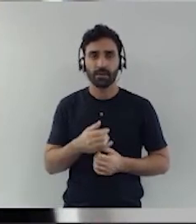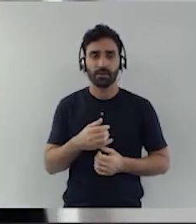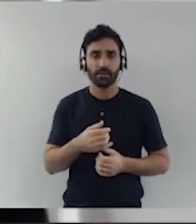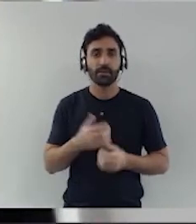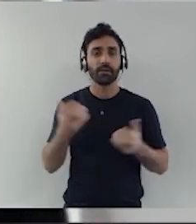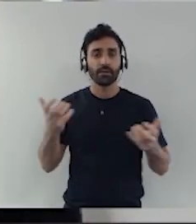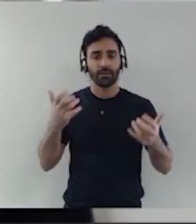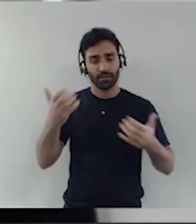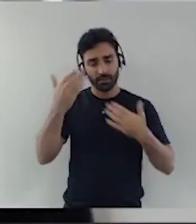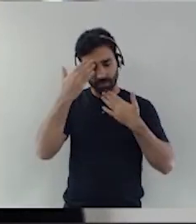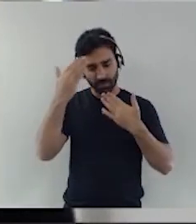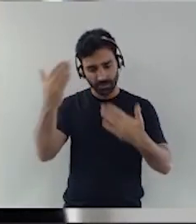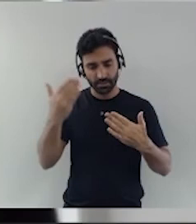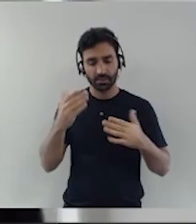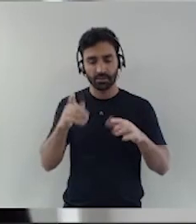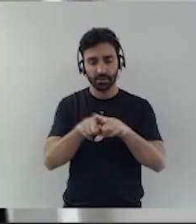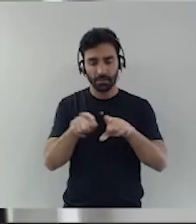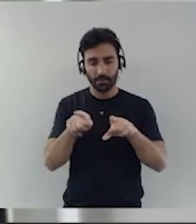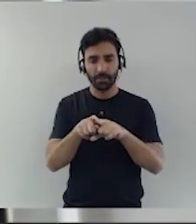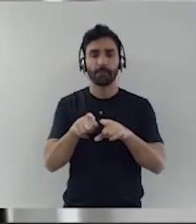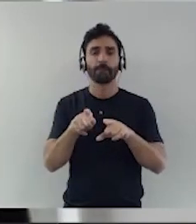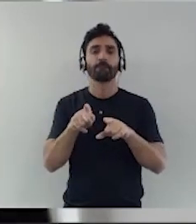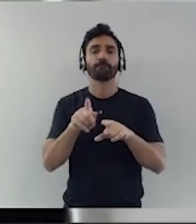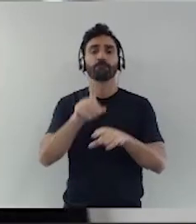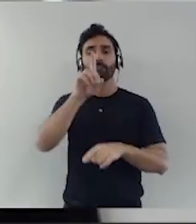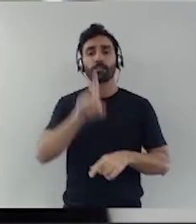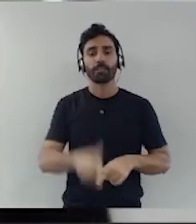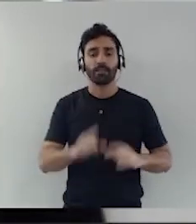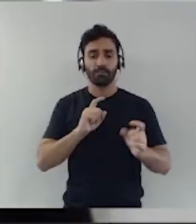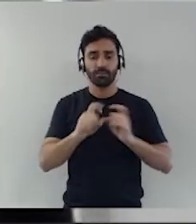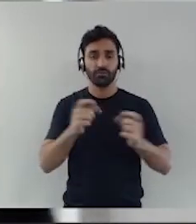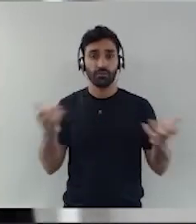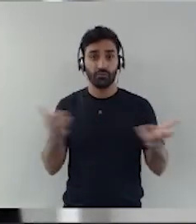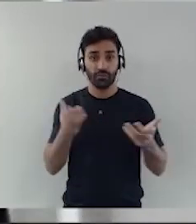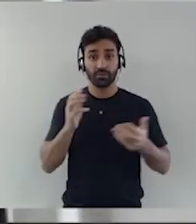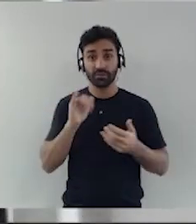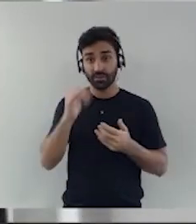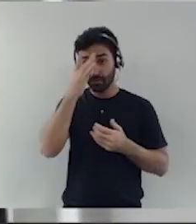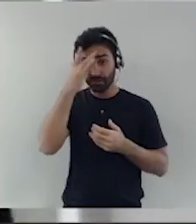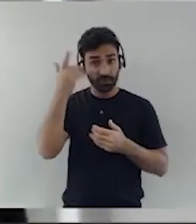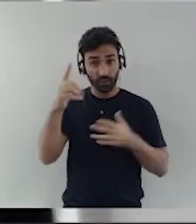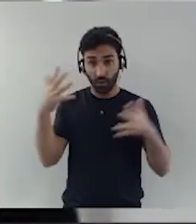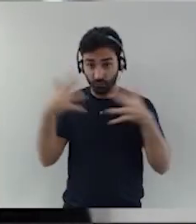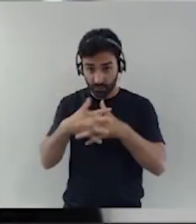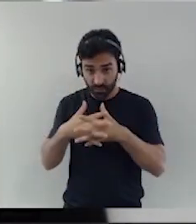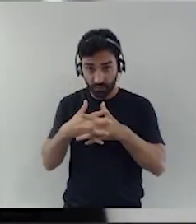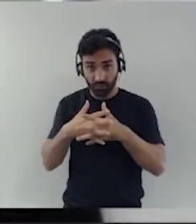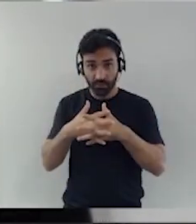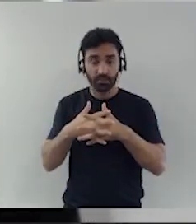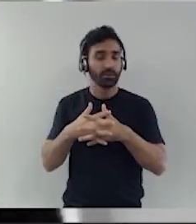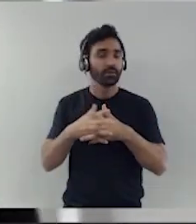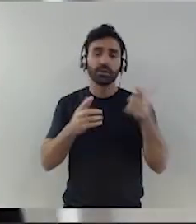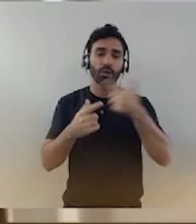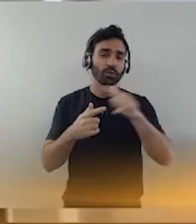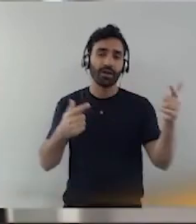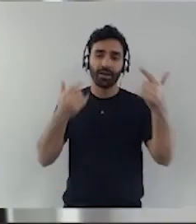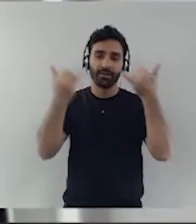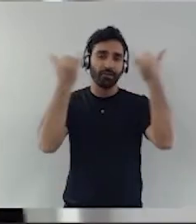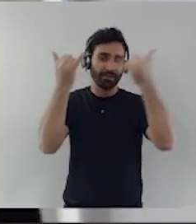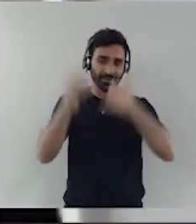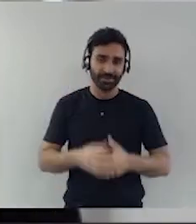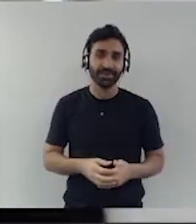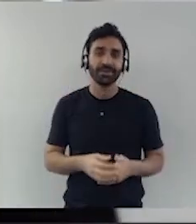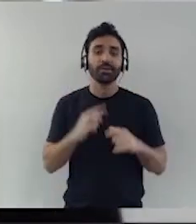Eu quero agradecer e dizer assim que no direito administrativo hoje quem não está confuso está mal informado, porque realmente